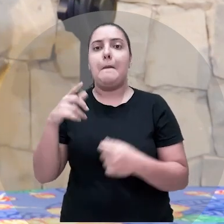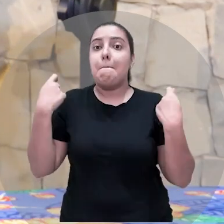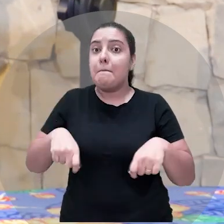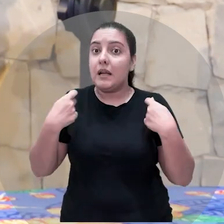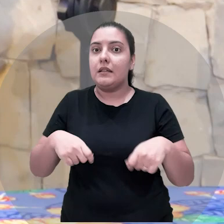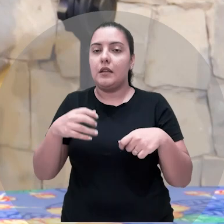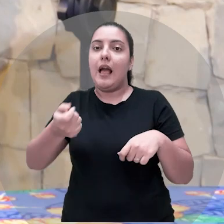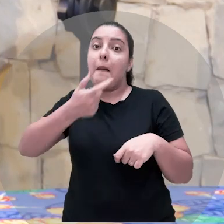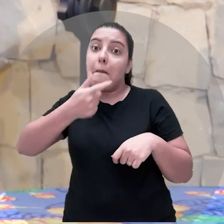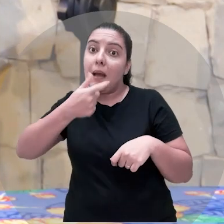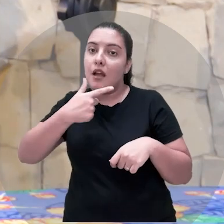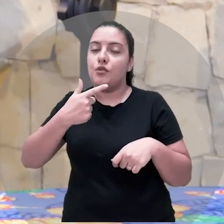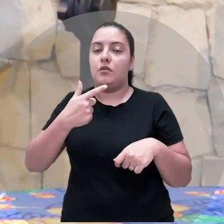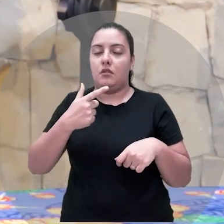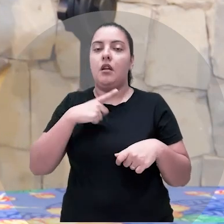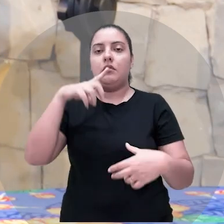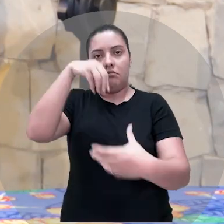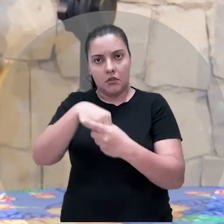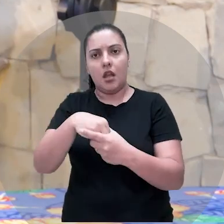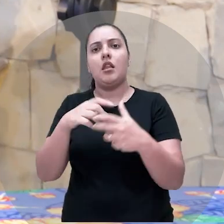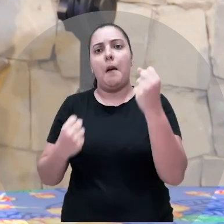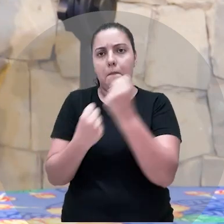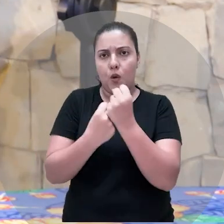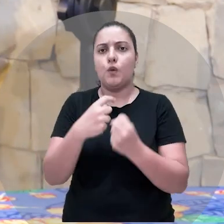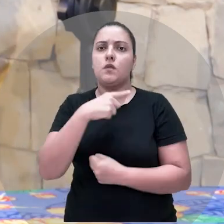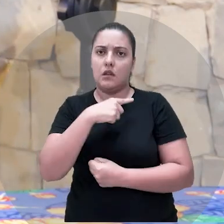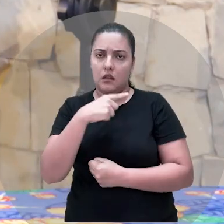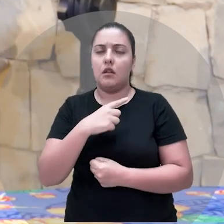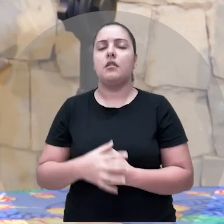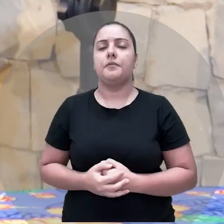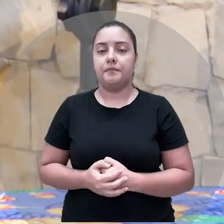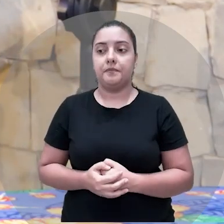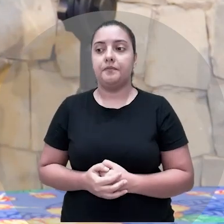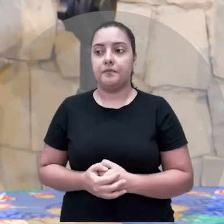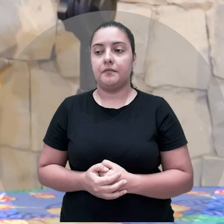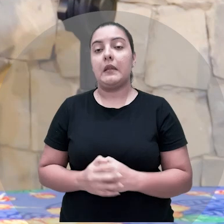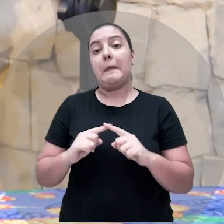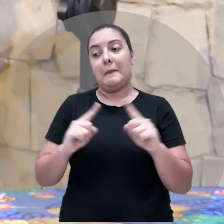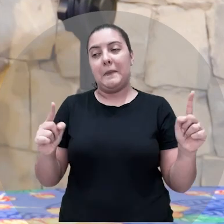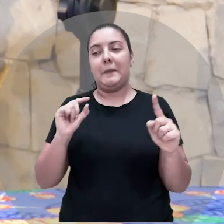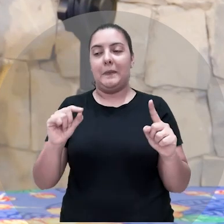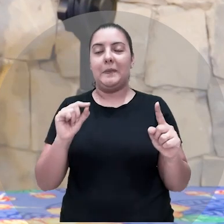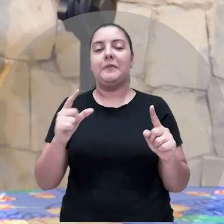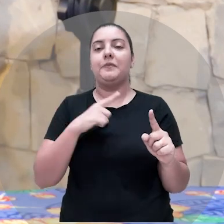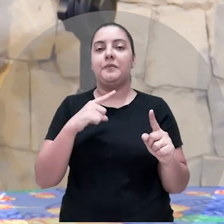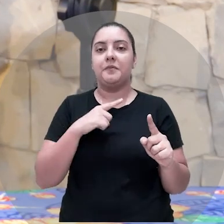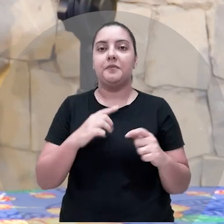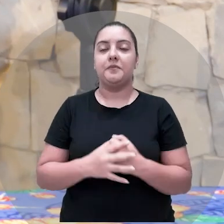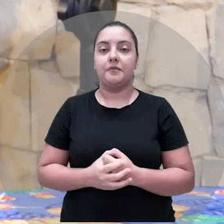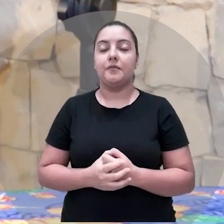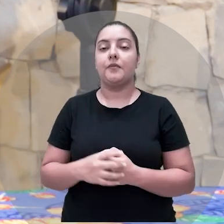de crianças que precisam de intervenção medicamentosa tem toda essa esse suporte né mas